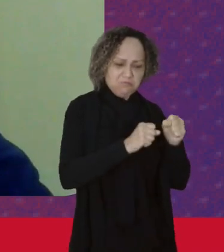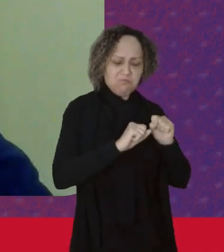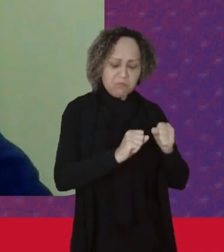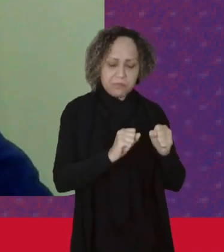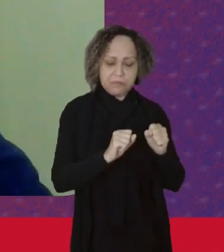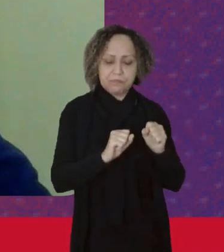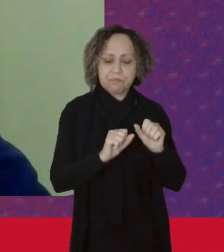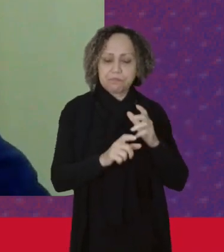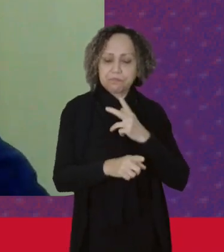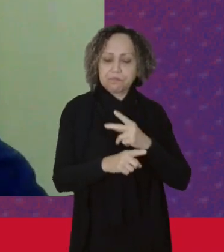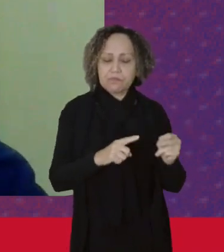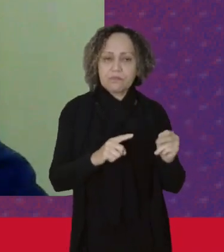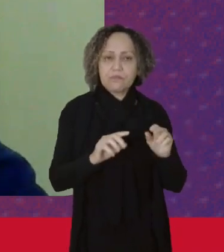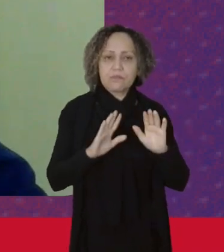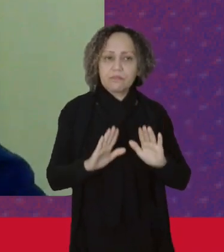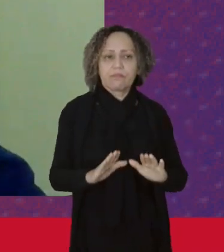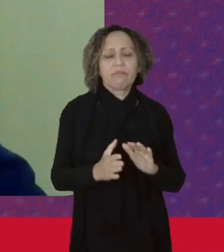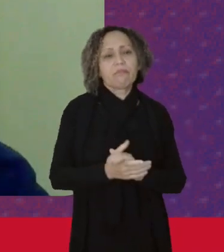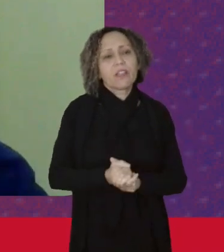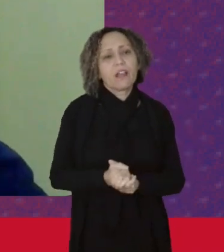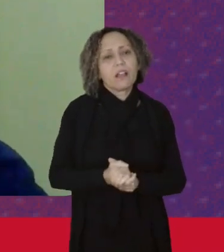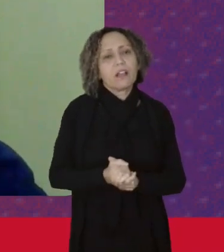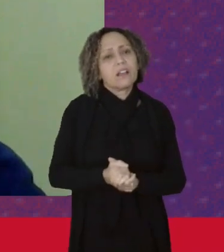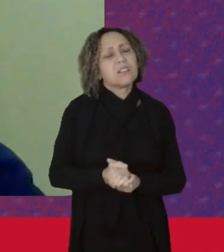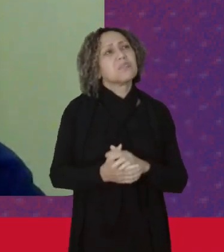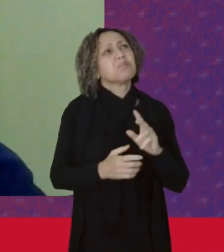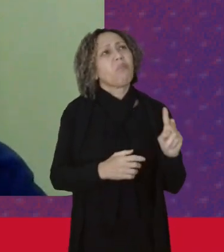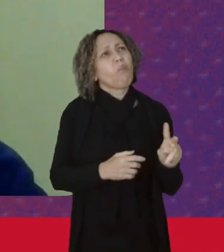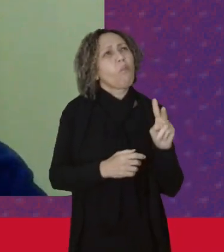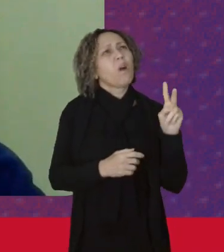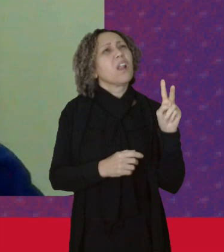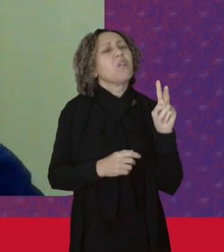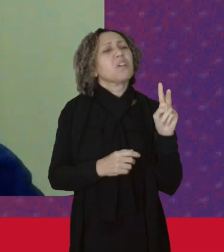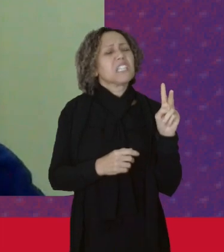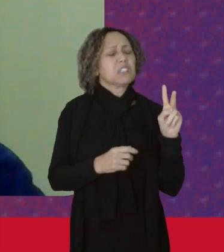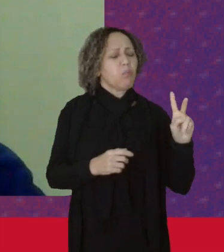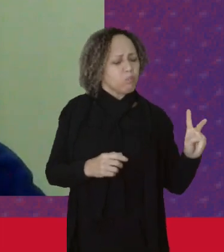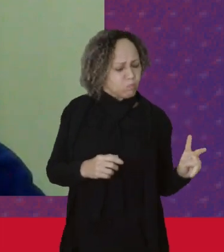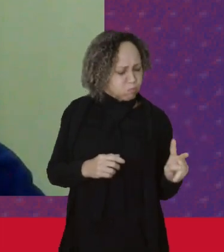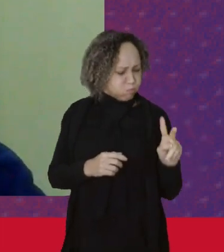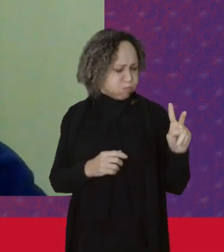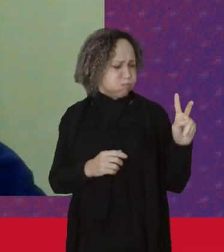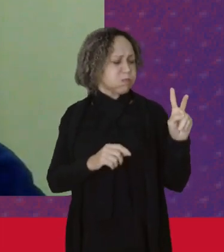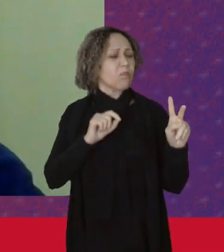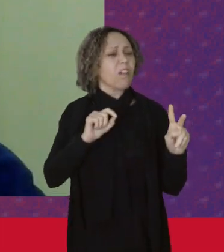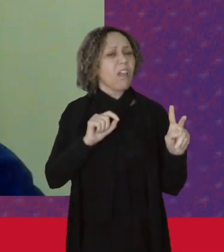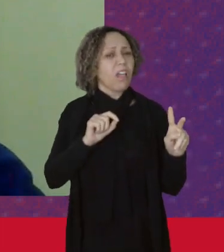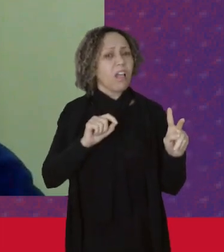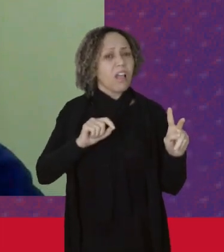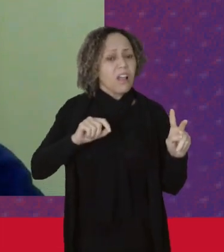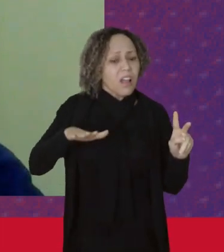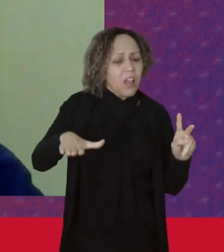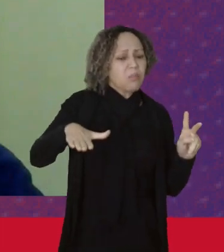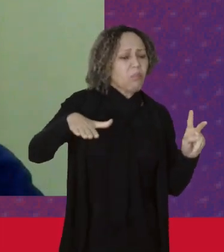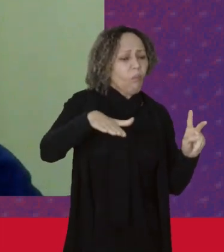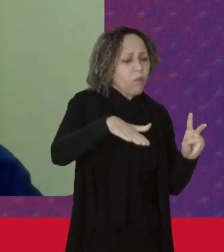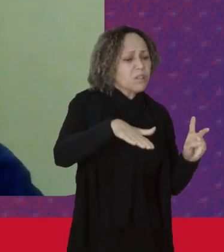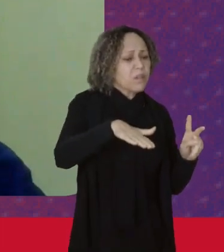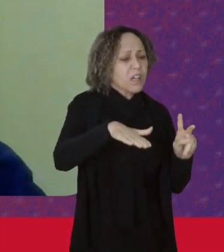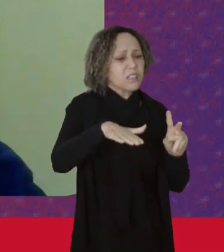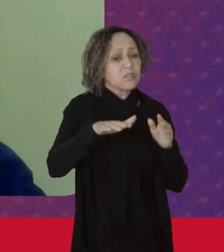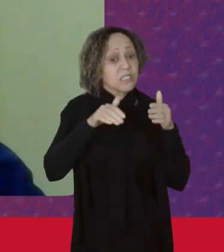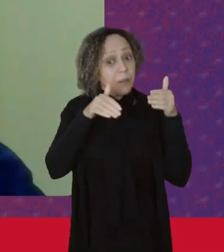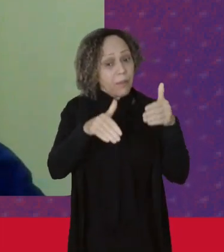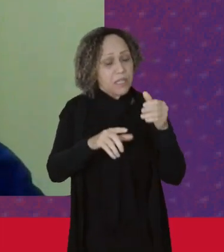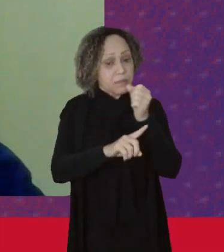que eu sempre valorizo muito são os espaços de participação social